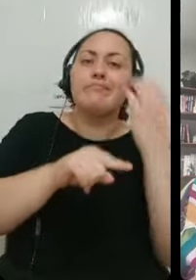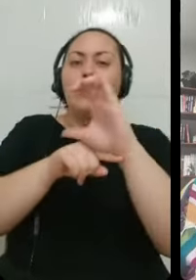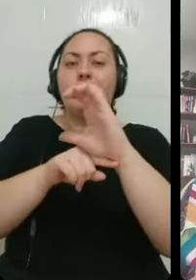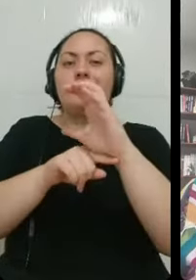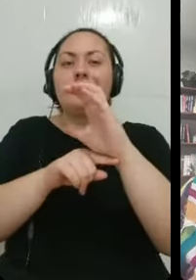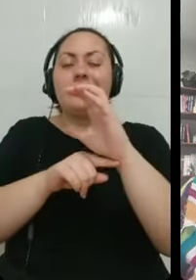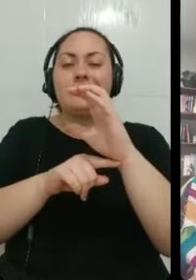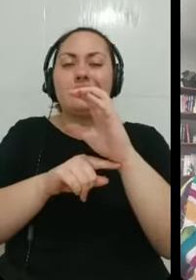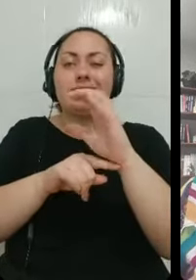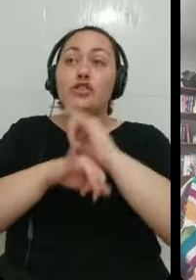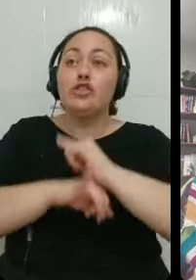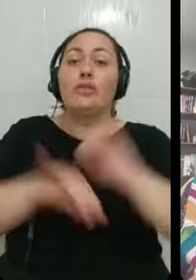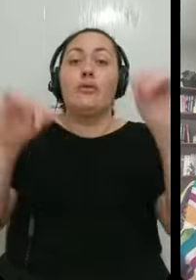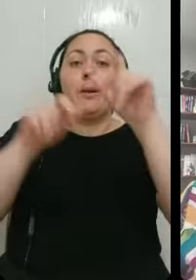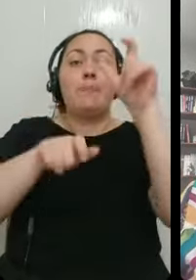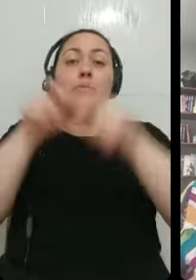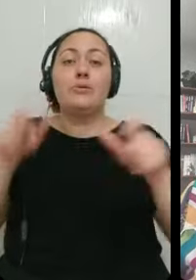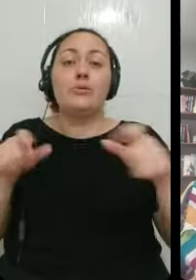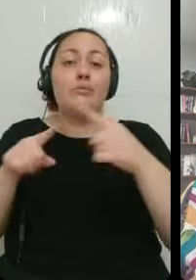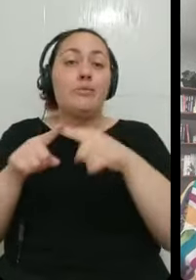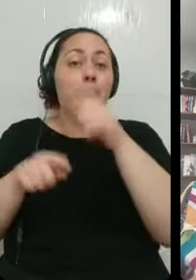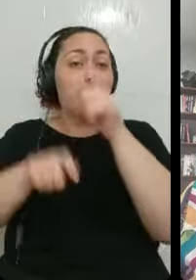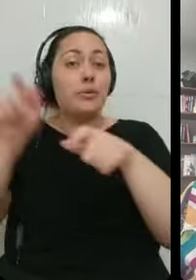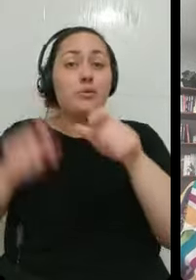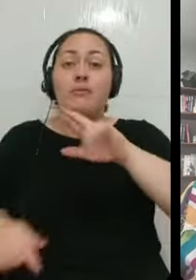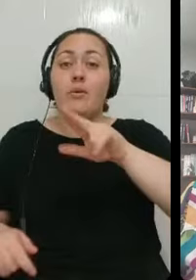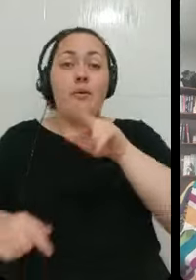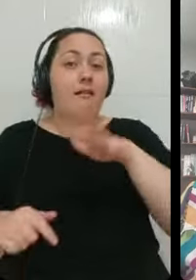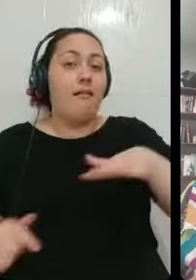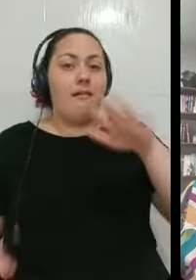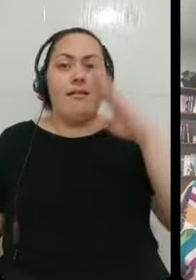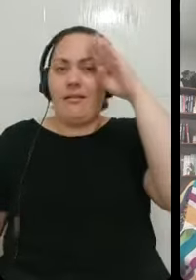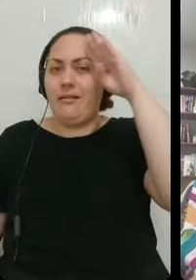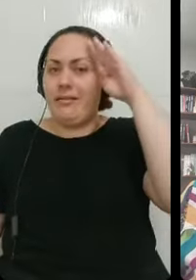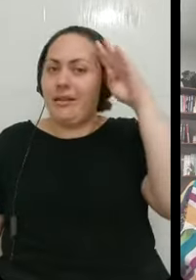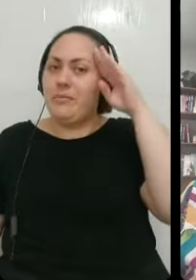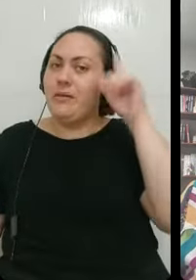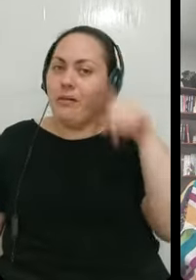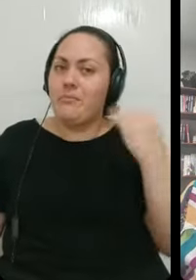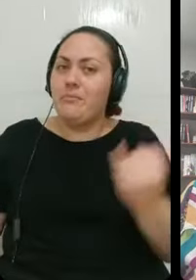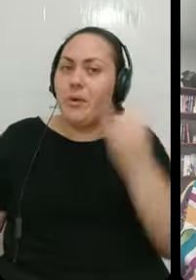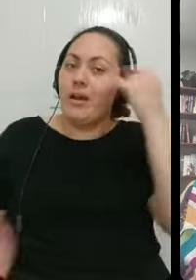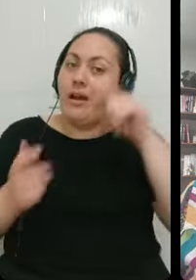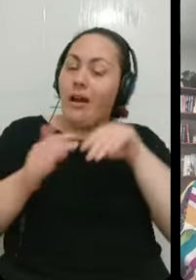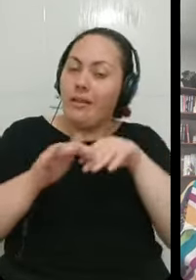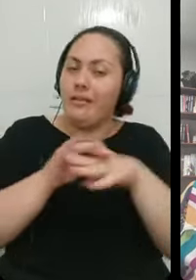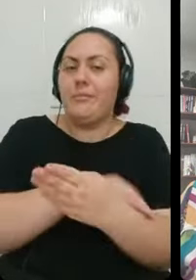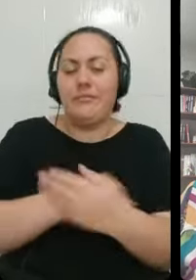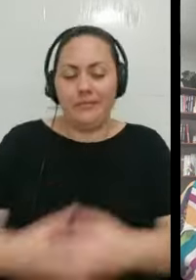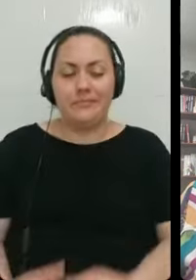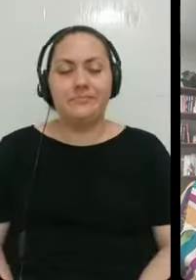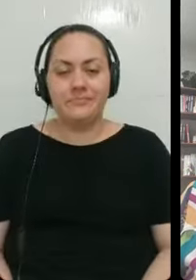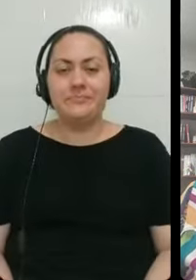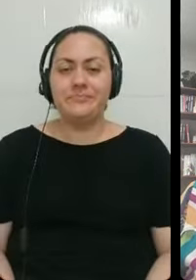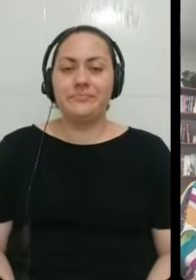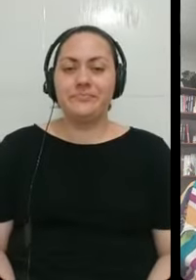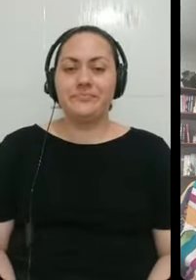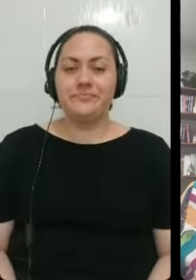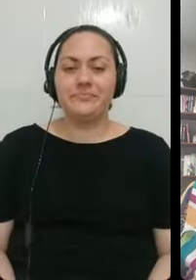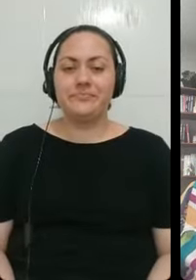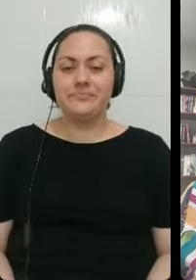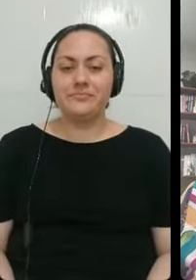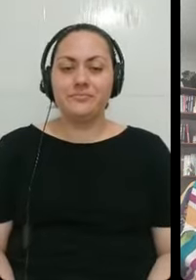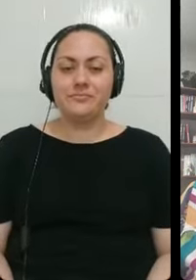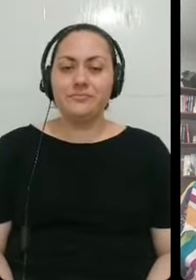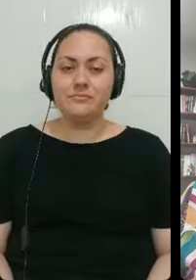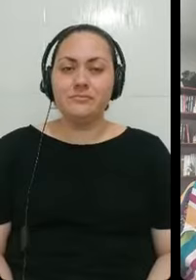né, que não estão no meio acadêmico, né? Então, que isso também é importante. Eu acho que é fundamental